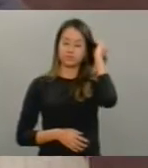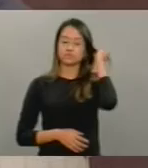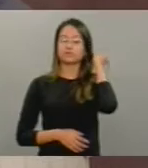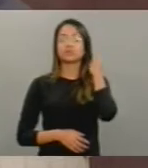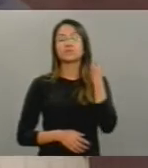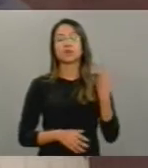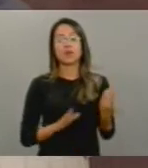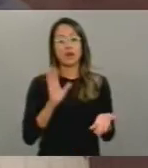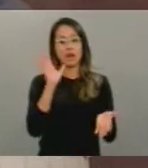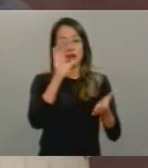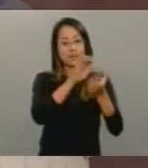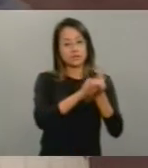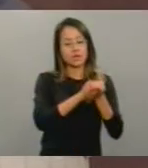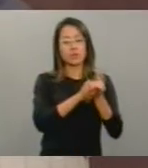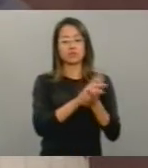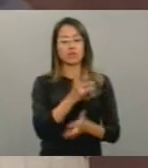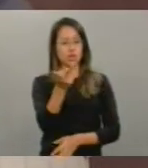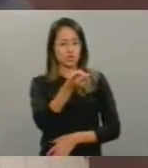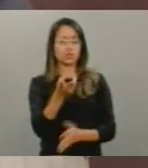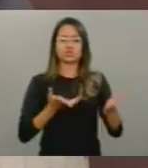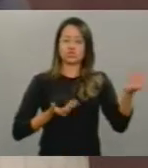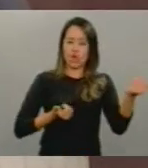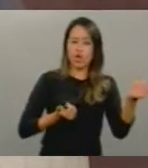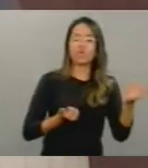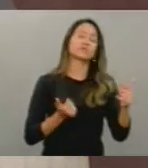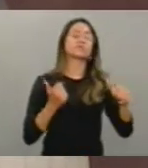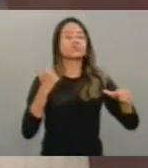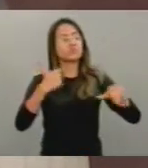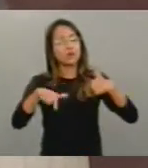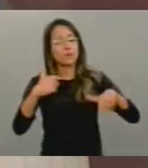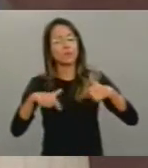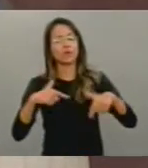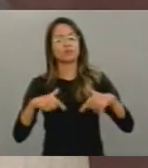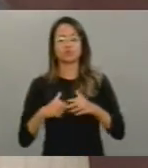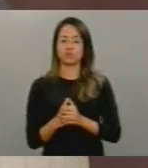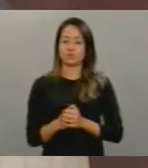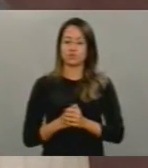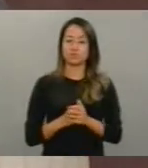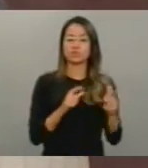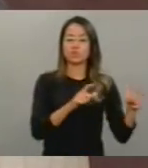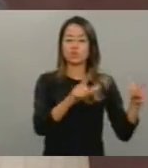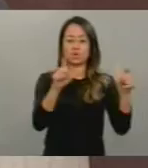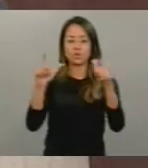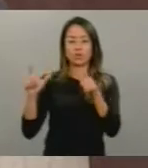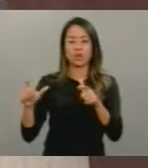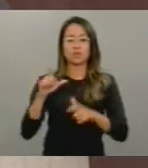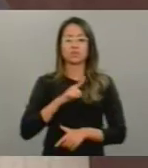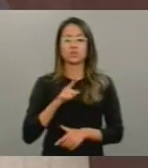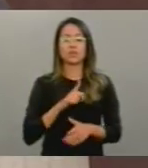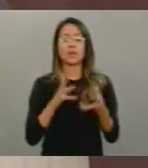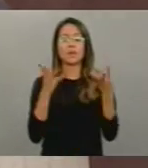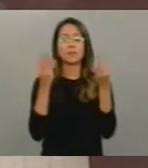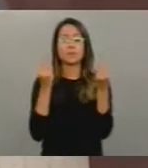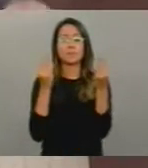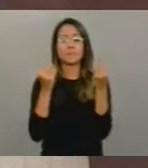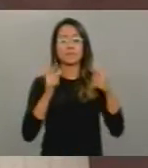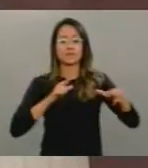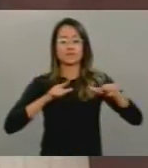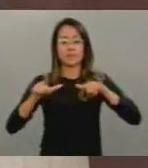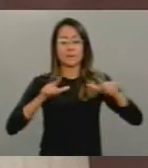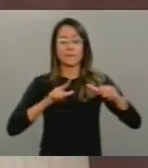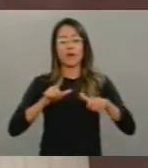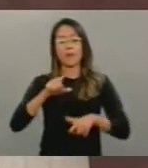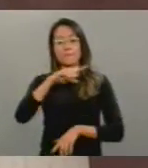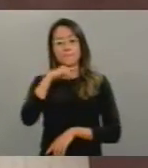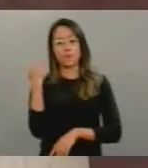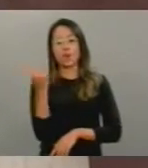casadas com homens jovens, trabalhadores de setores em que há muitos acidentes do trabalho com morte, por